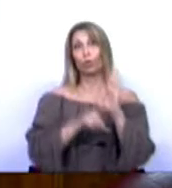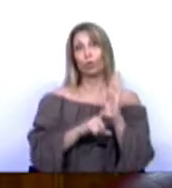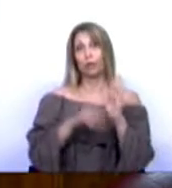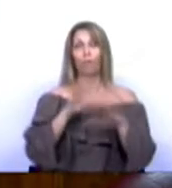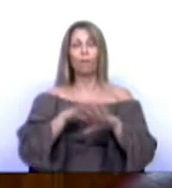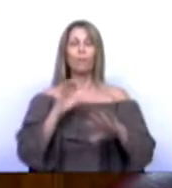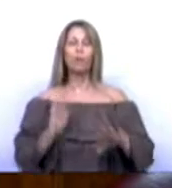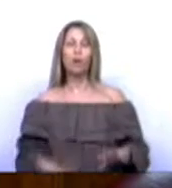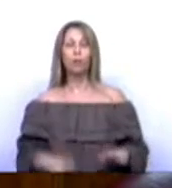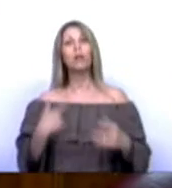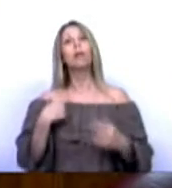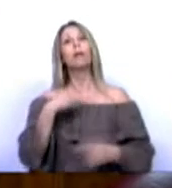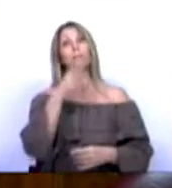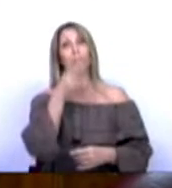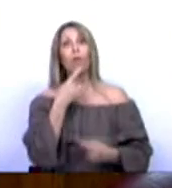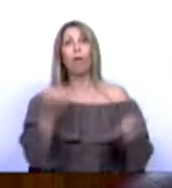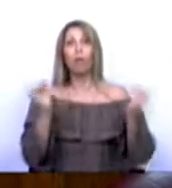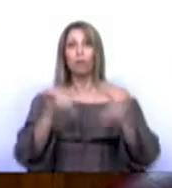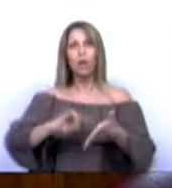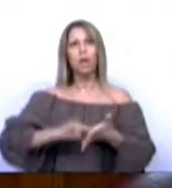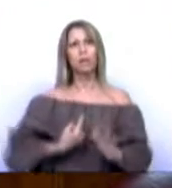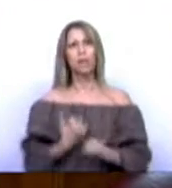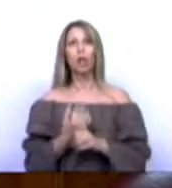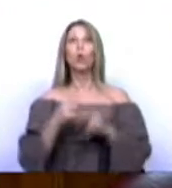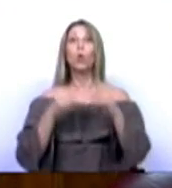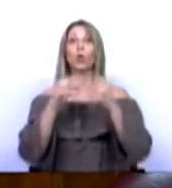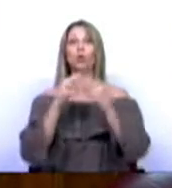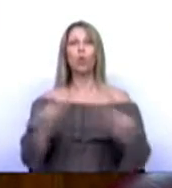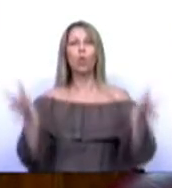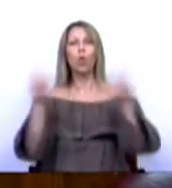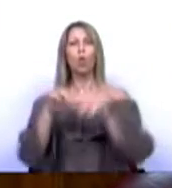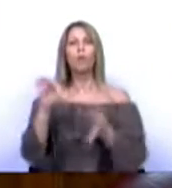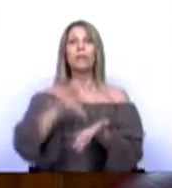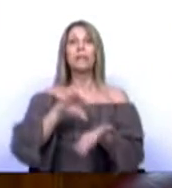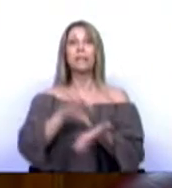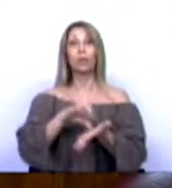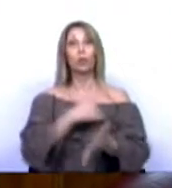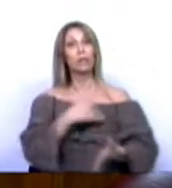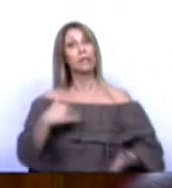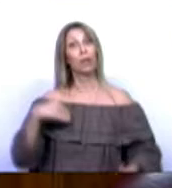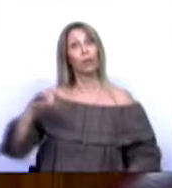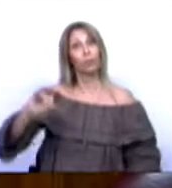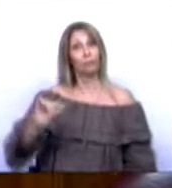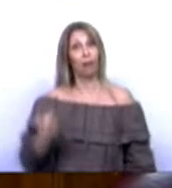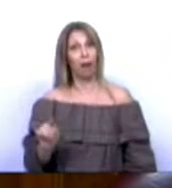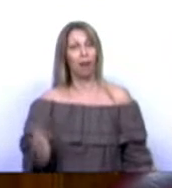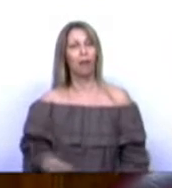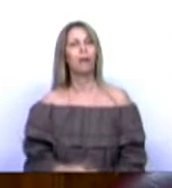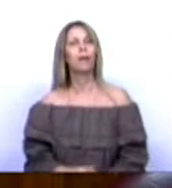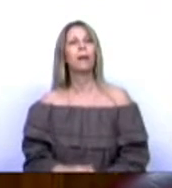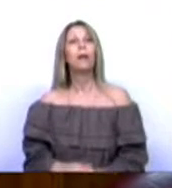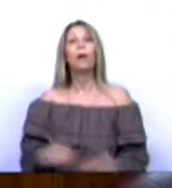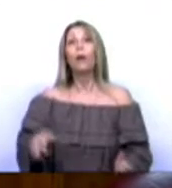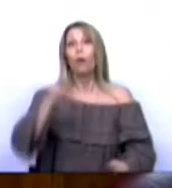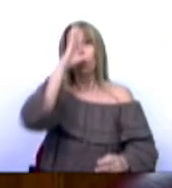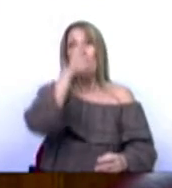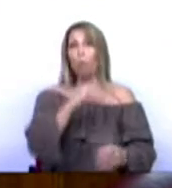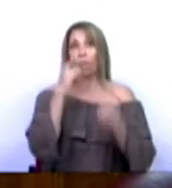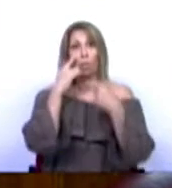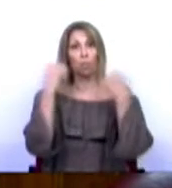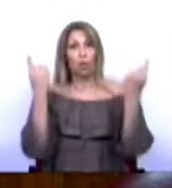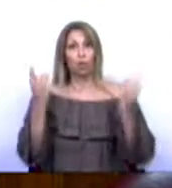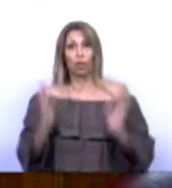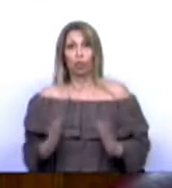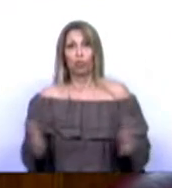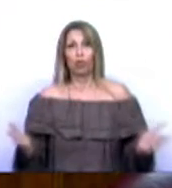de construir o novo Centro de Saúde na Quinta do Conde. E o Governo não está, como já deu mostras disso